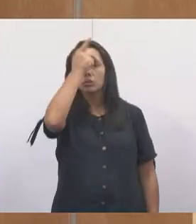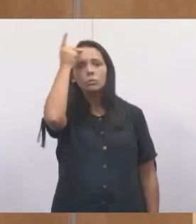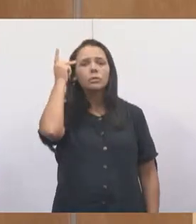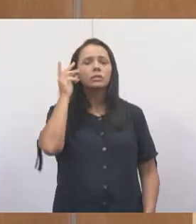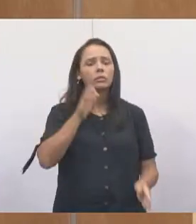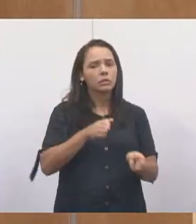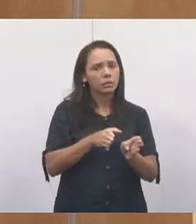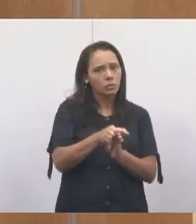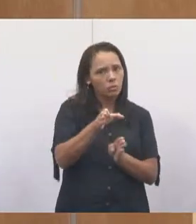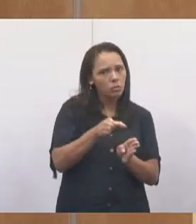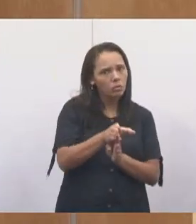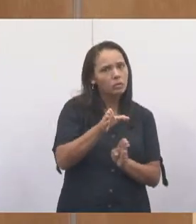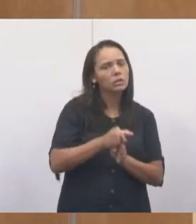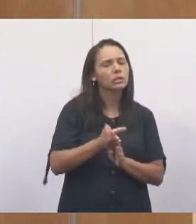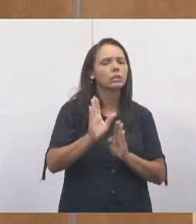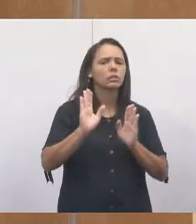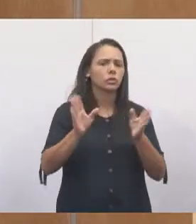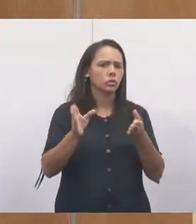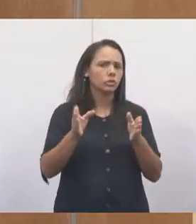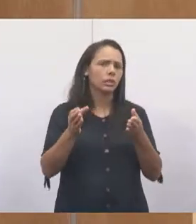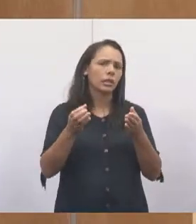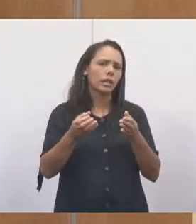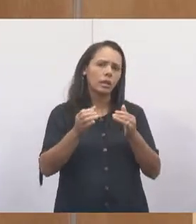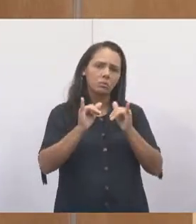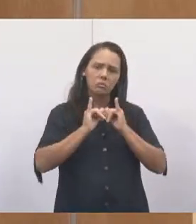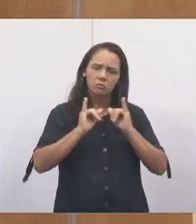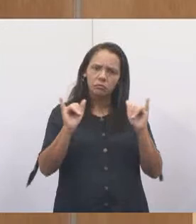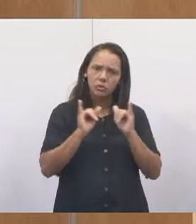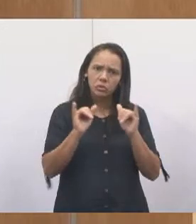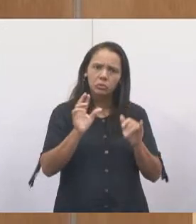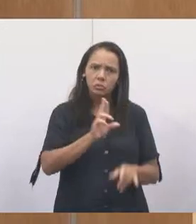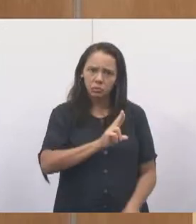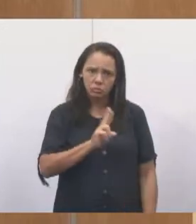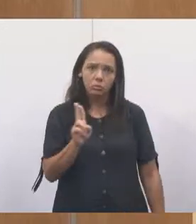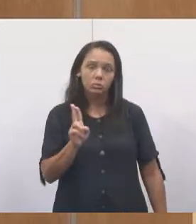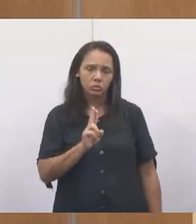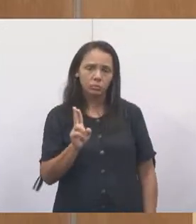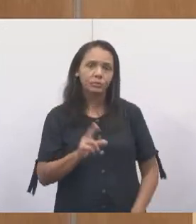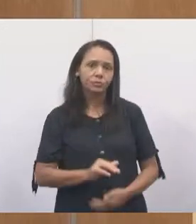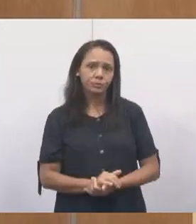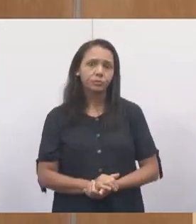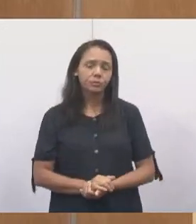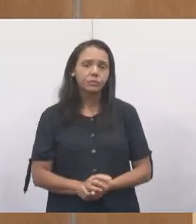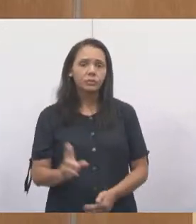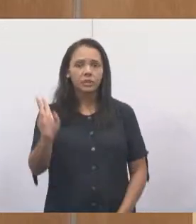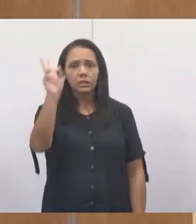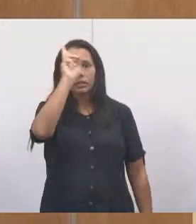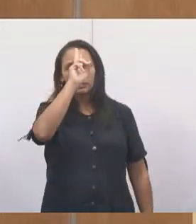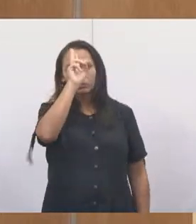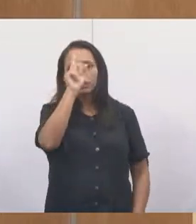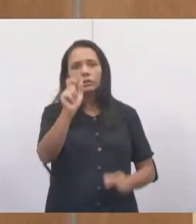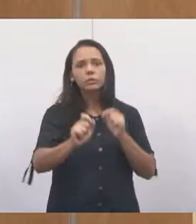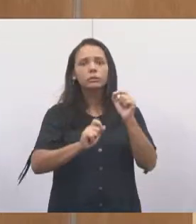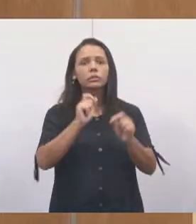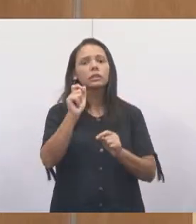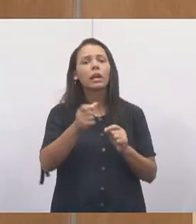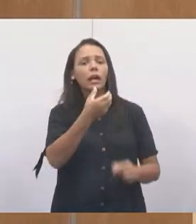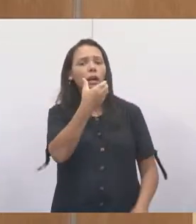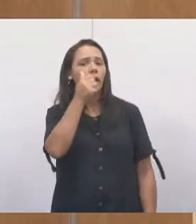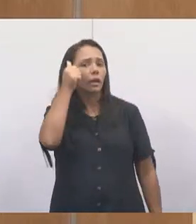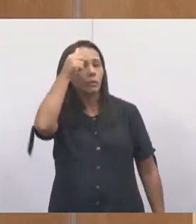Rodrigo Salomão, já falou a respeito disso, lembrando que o conselheiro